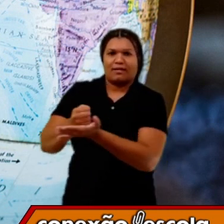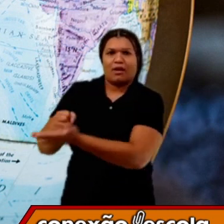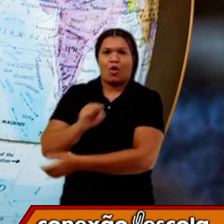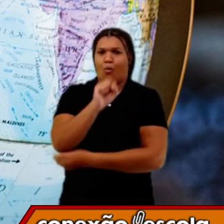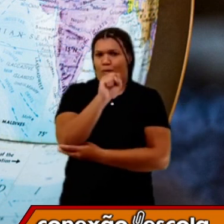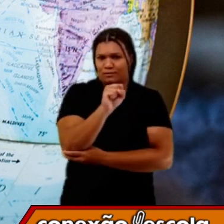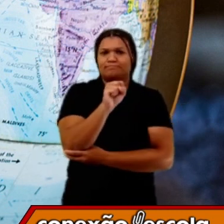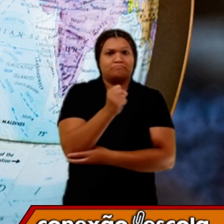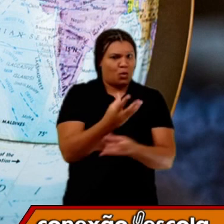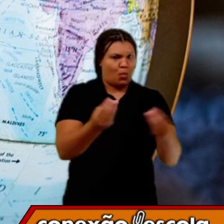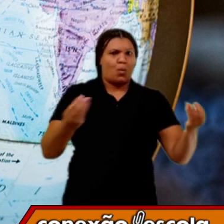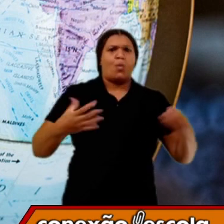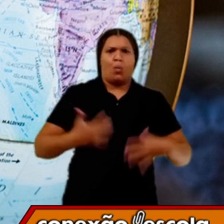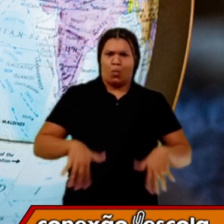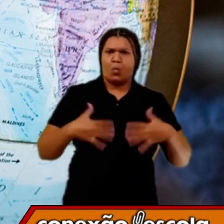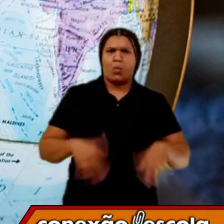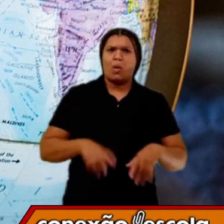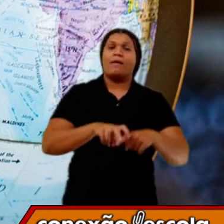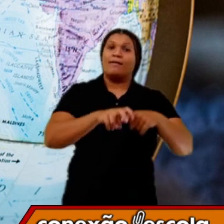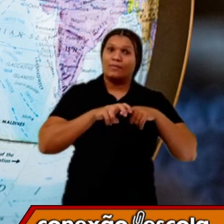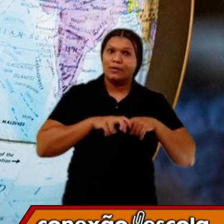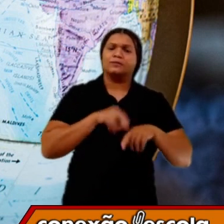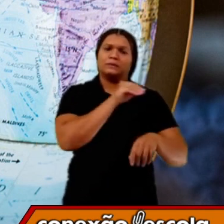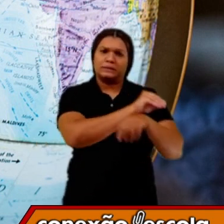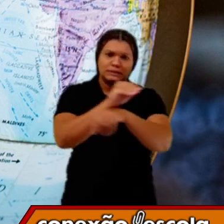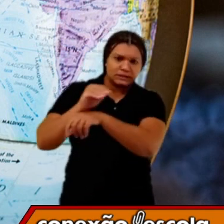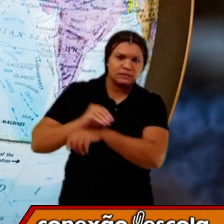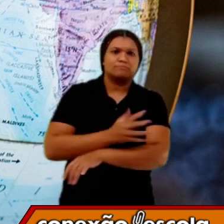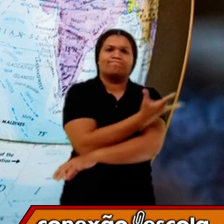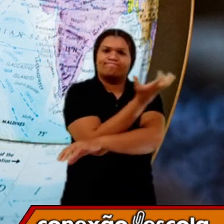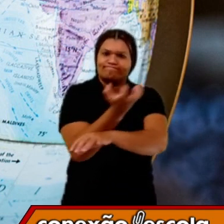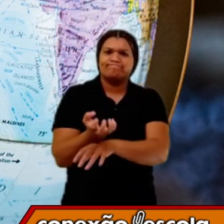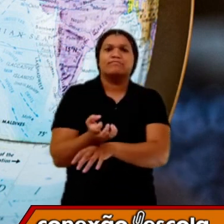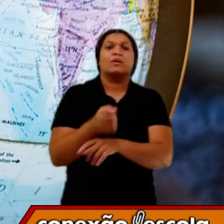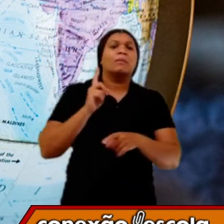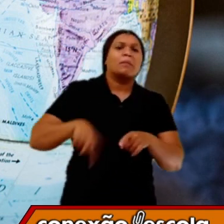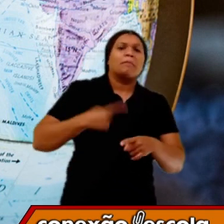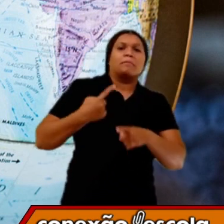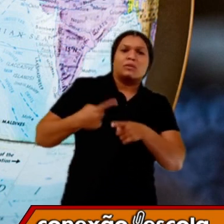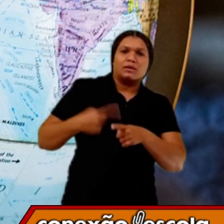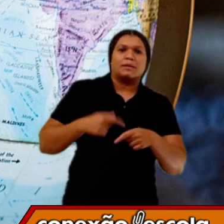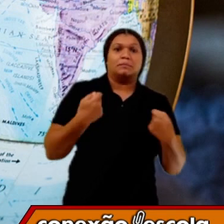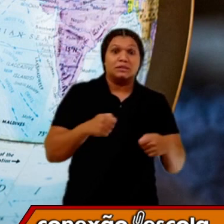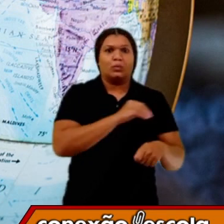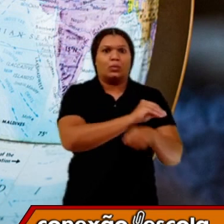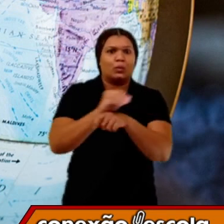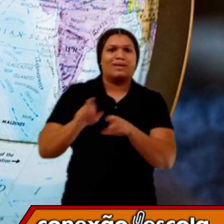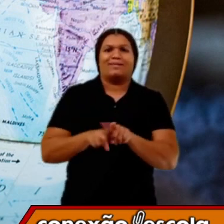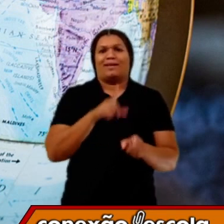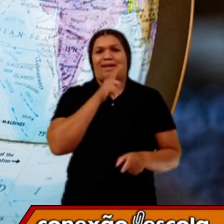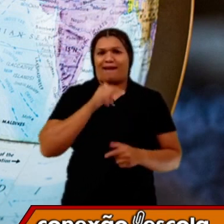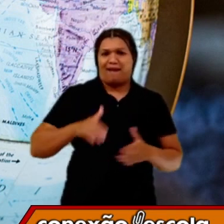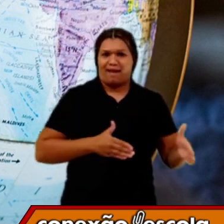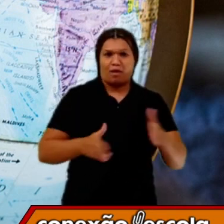a preservação do cerrado está diretamente ligada à preservação da hidrografia, não